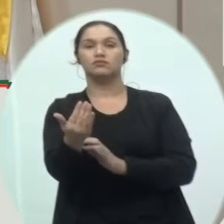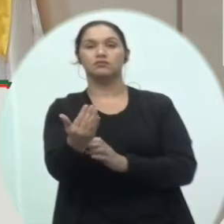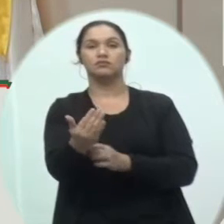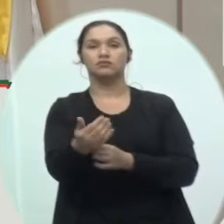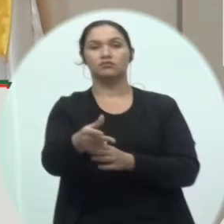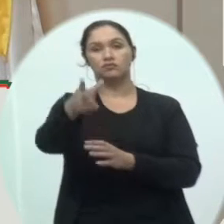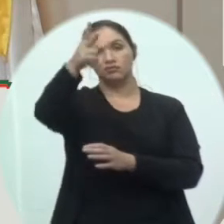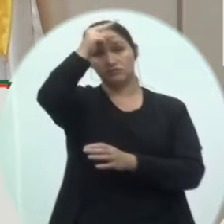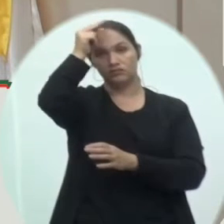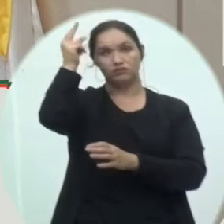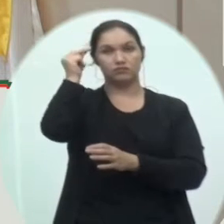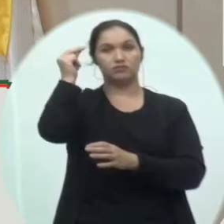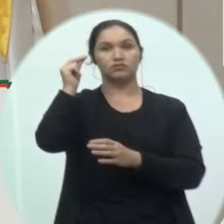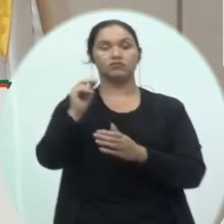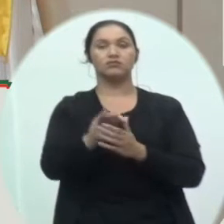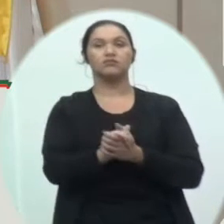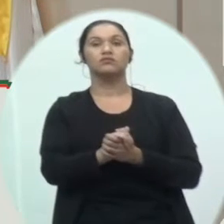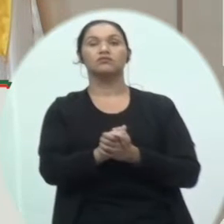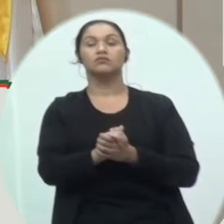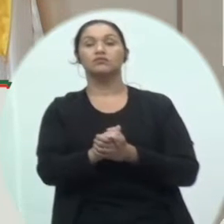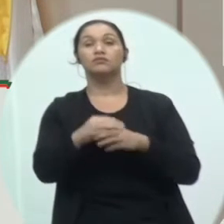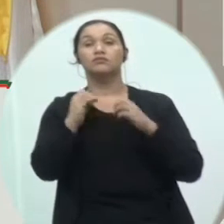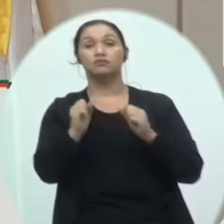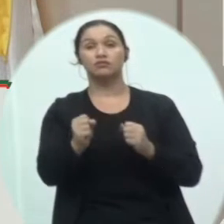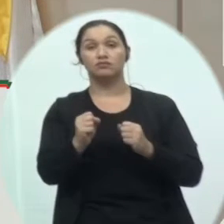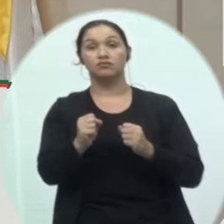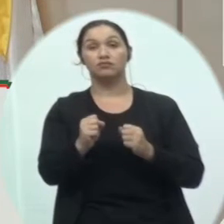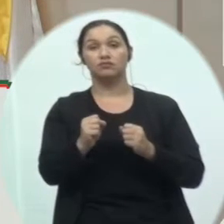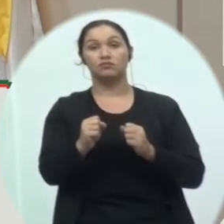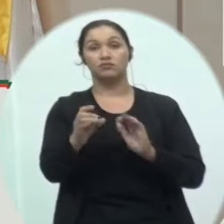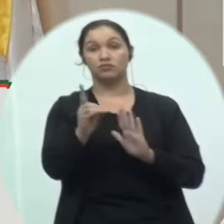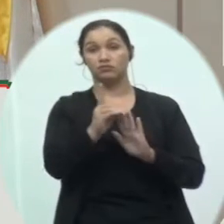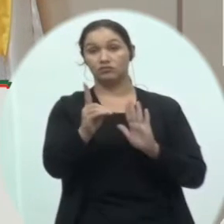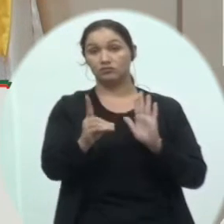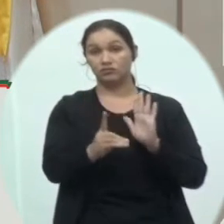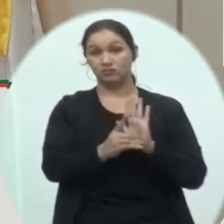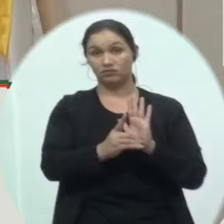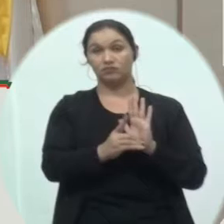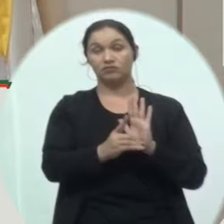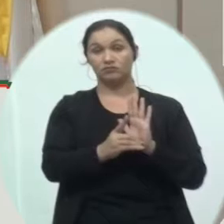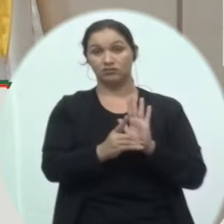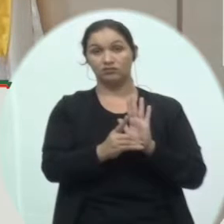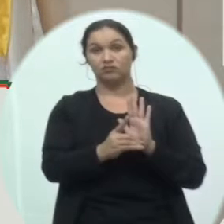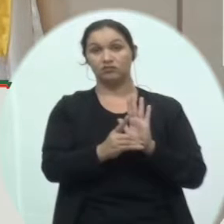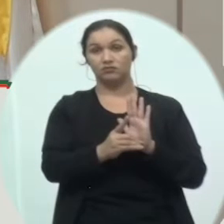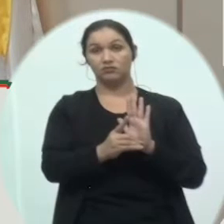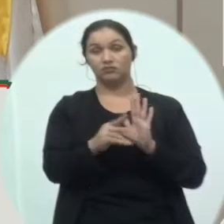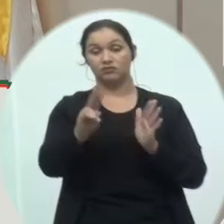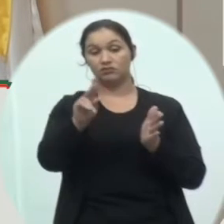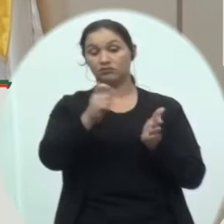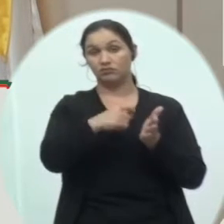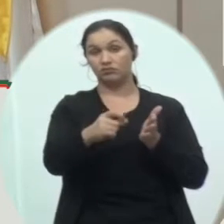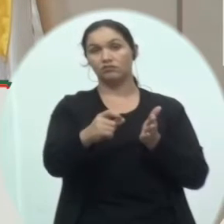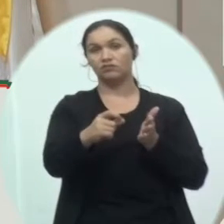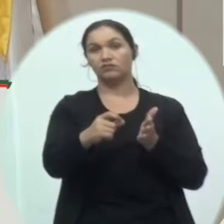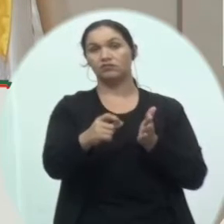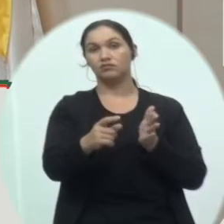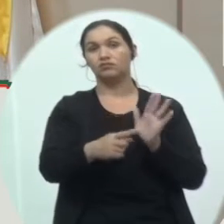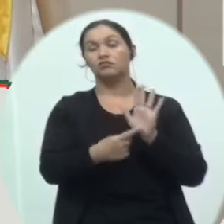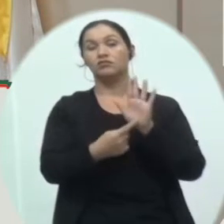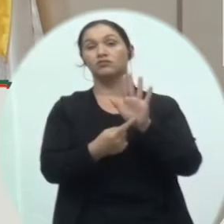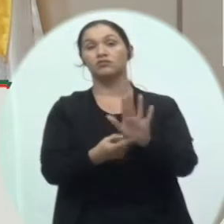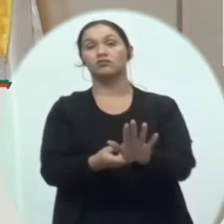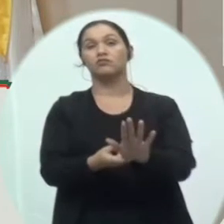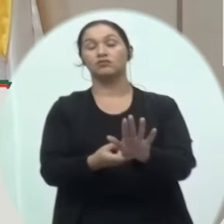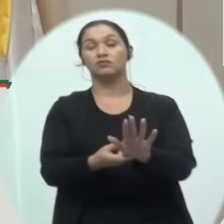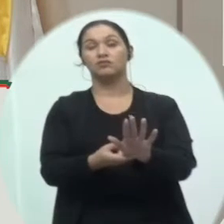assinar um decreto pedindo calamidade, né, para liberar o FGTS. Infelizmente não é possível, mas isso é uma coisa que nós temos também que ter cuidado, porque as pessoas aí, eu